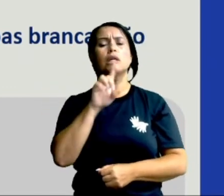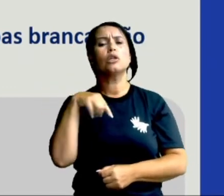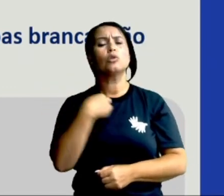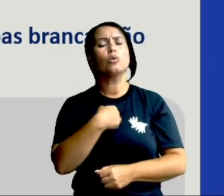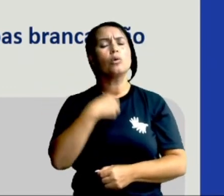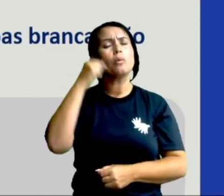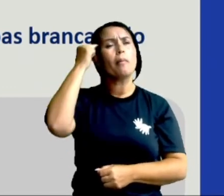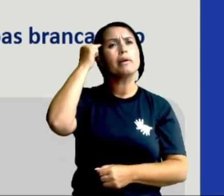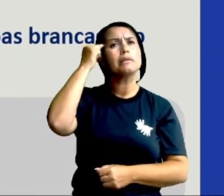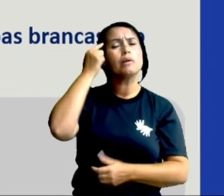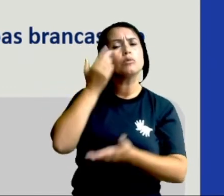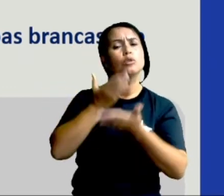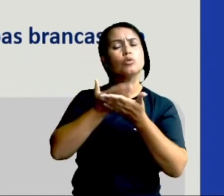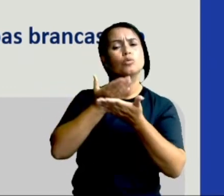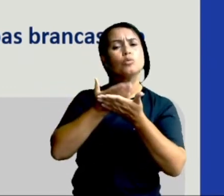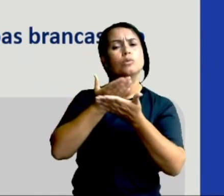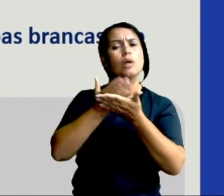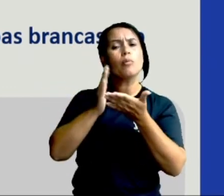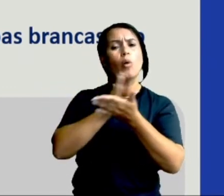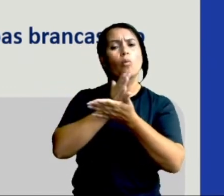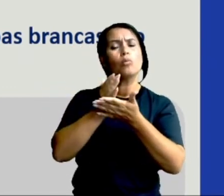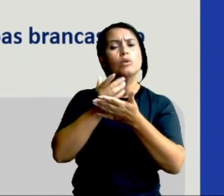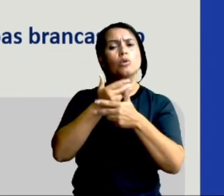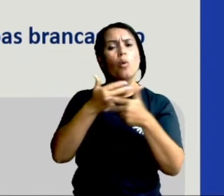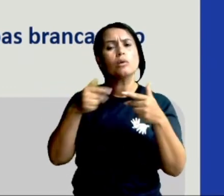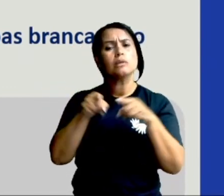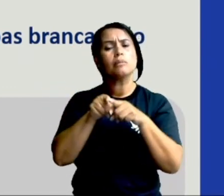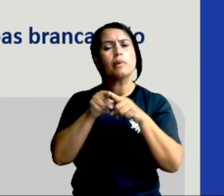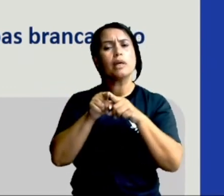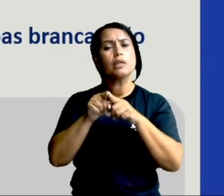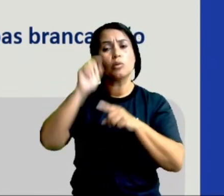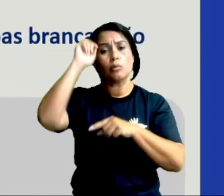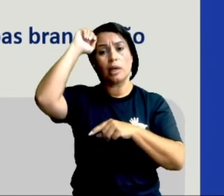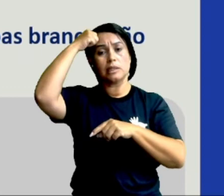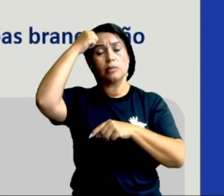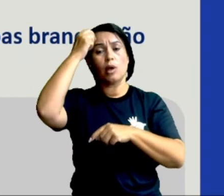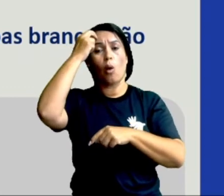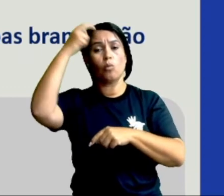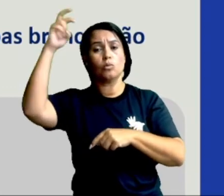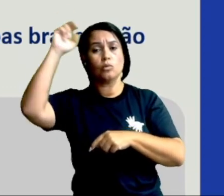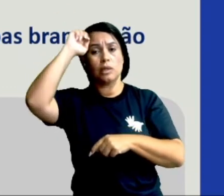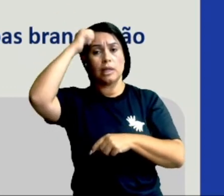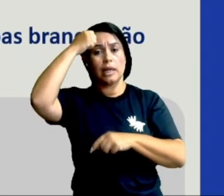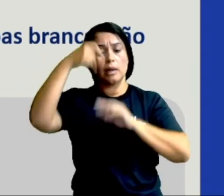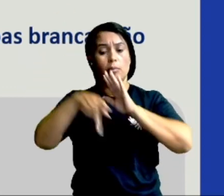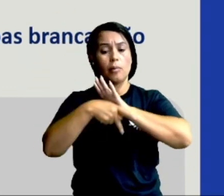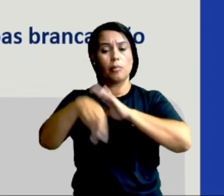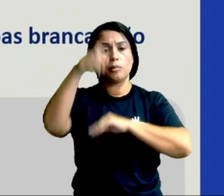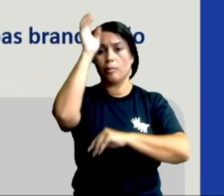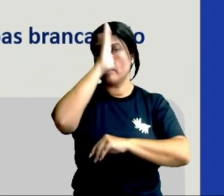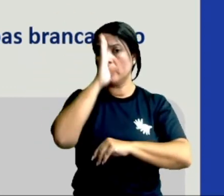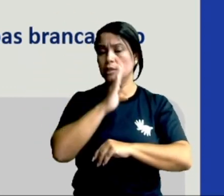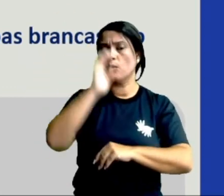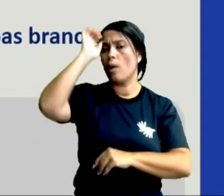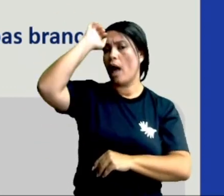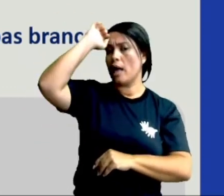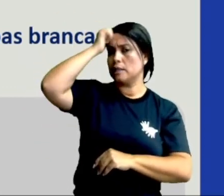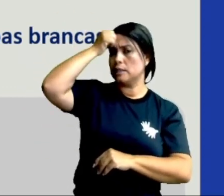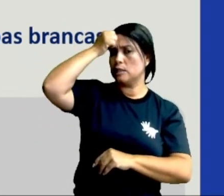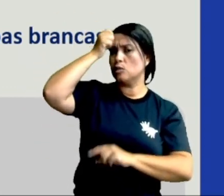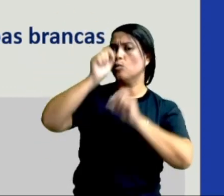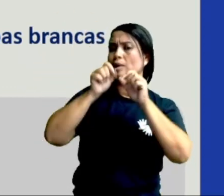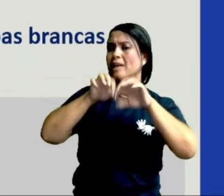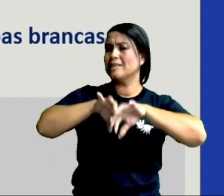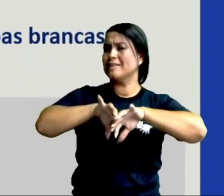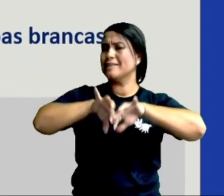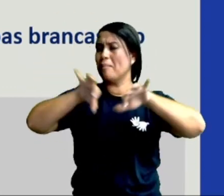e estudamos um pouco mais sobre essas questões do racismo e a cultura negra brasileira, né? O racismo separa